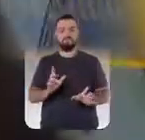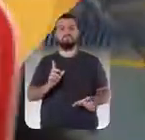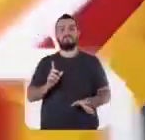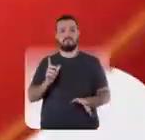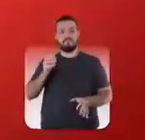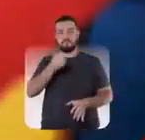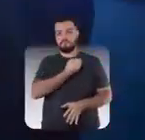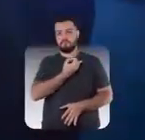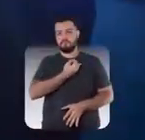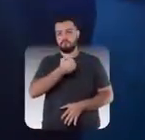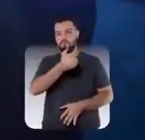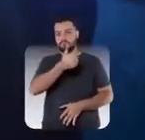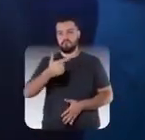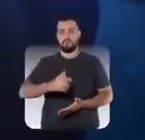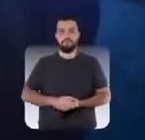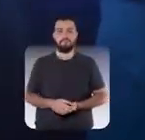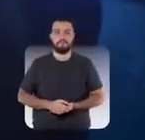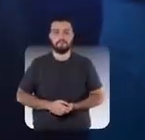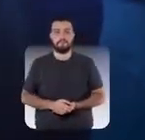parar. Oh, é 12.